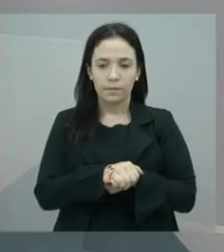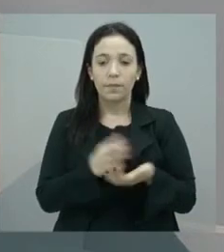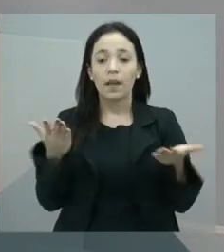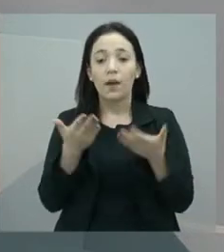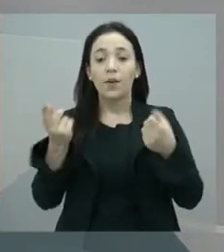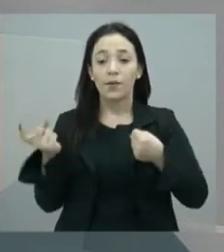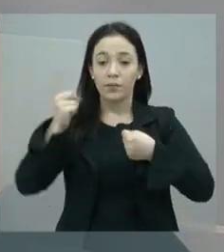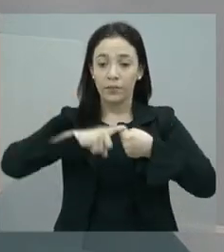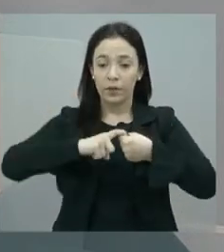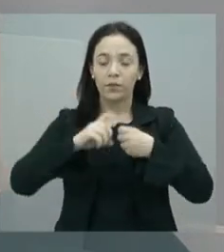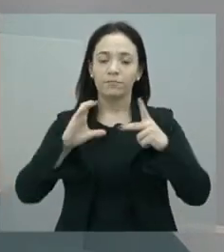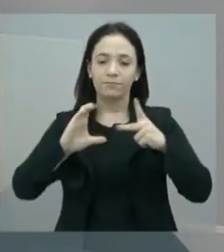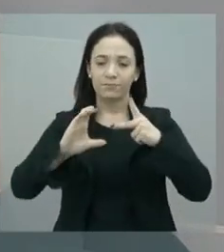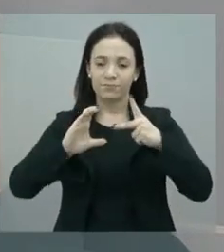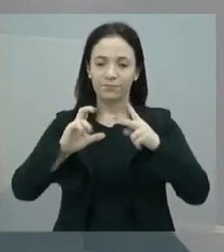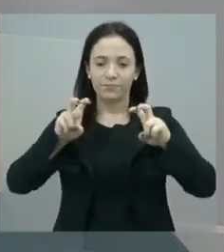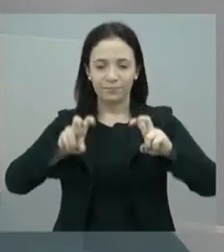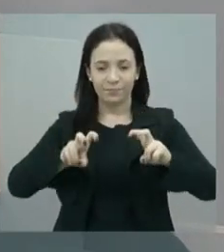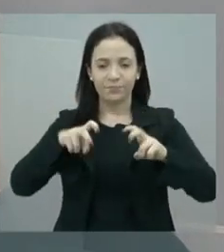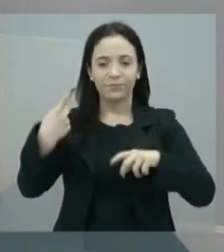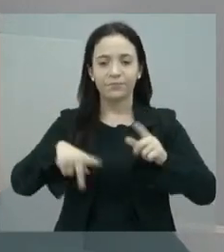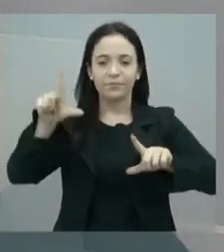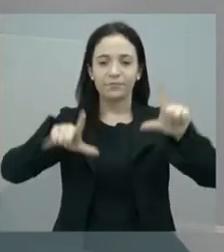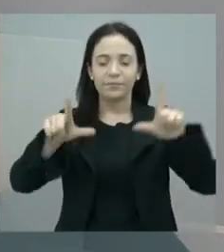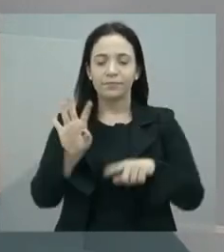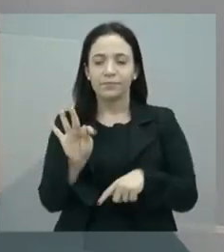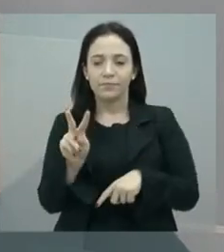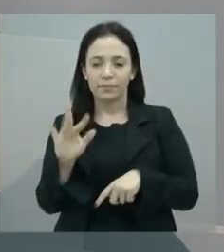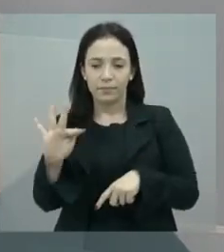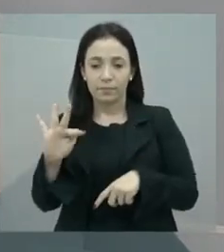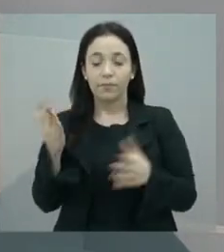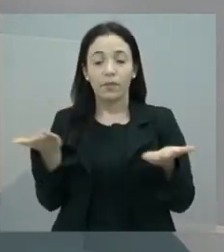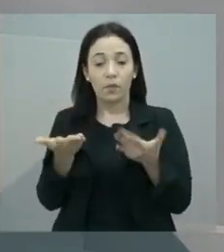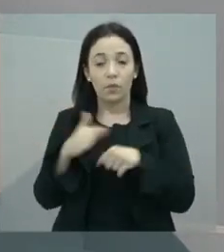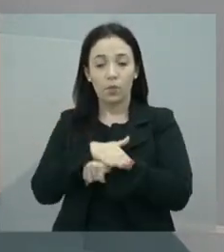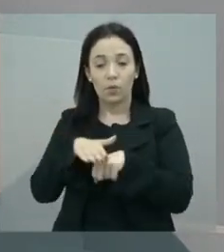Estamos de volta com o plenário da cidade pela TV Fortaleza. Eu estou